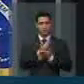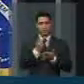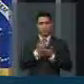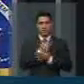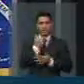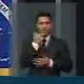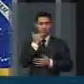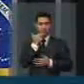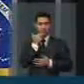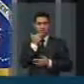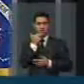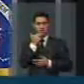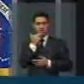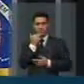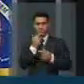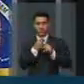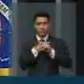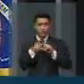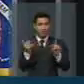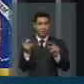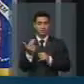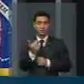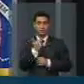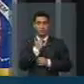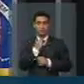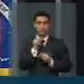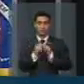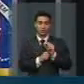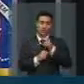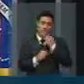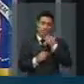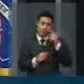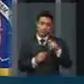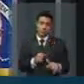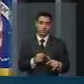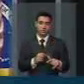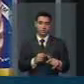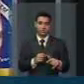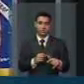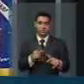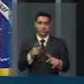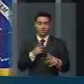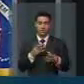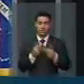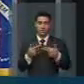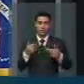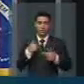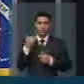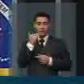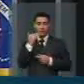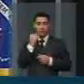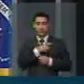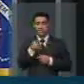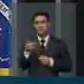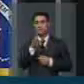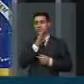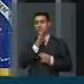Mas não podemos deixar de afirmar que, não obstante esses defeitos, que todos conhecemos e que